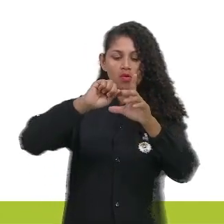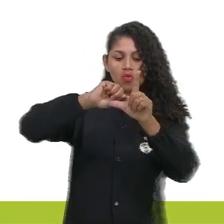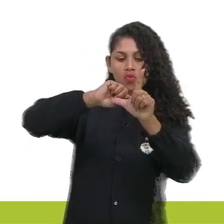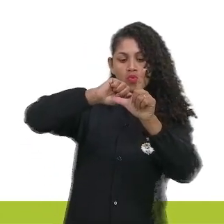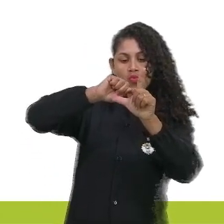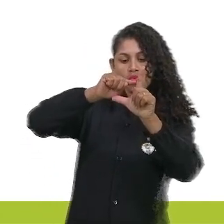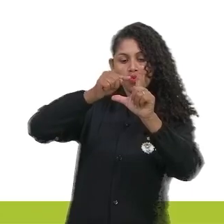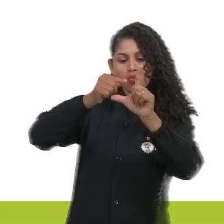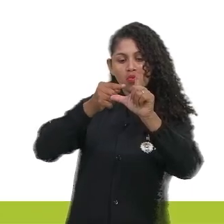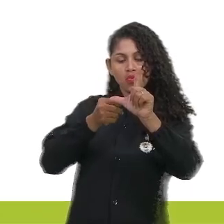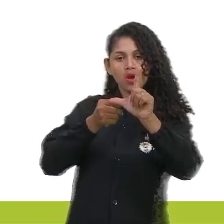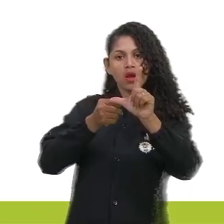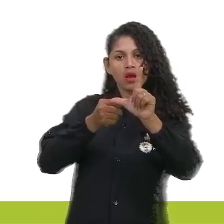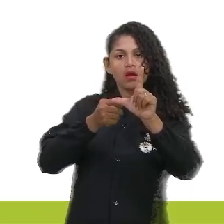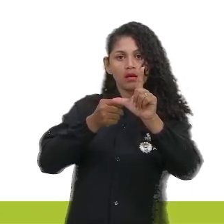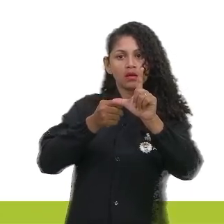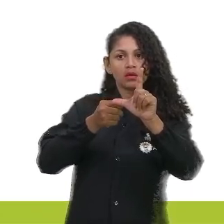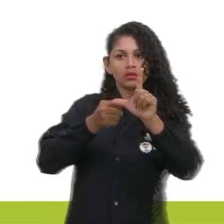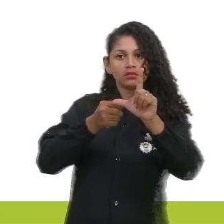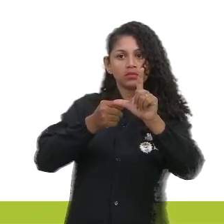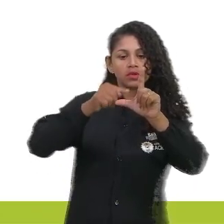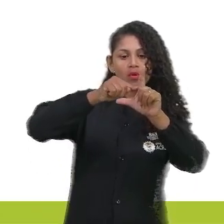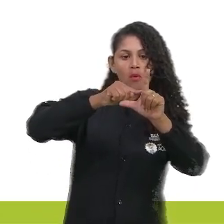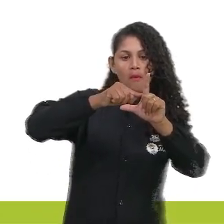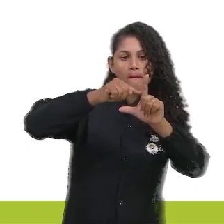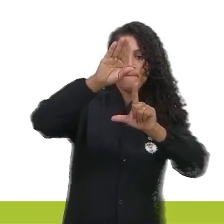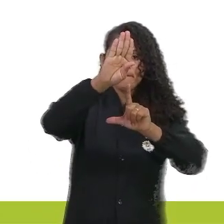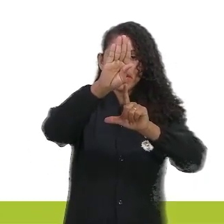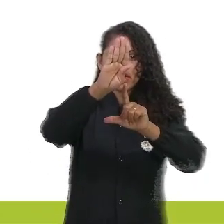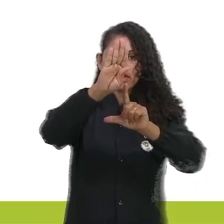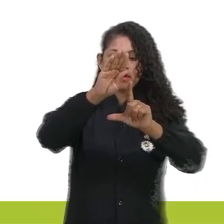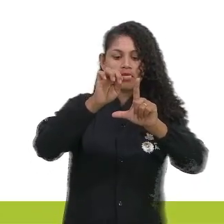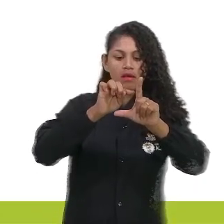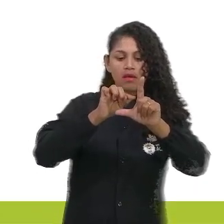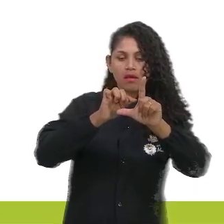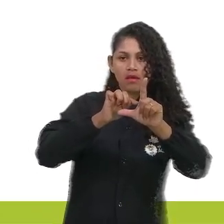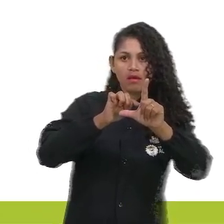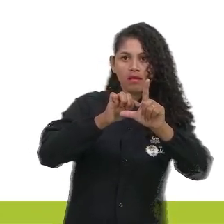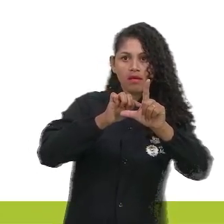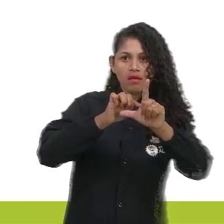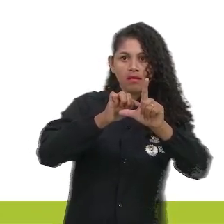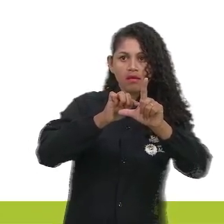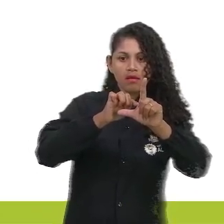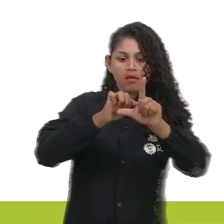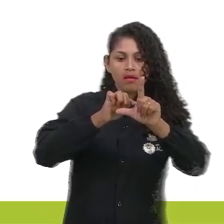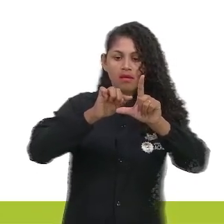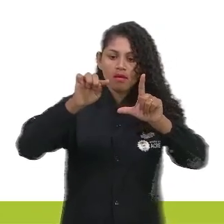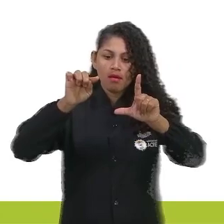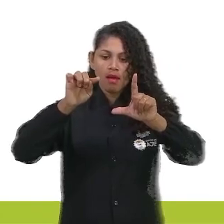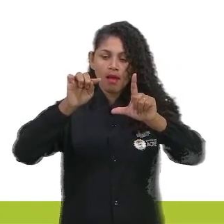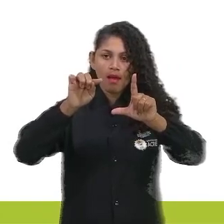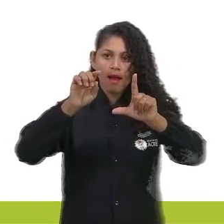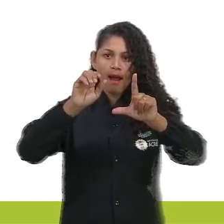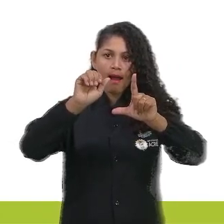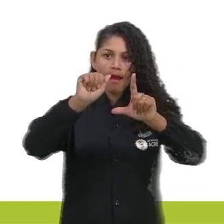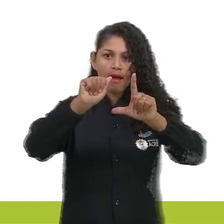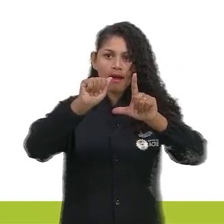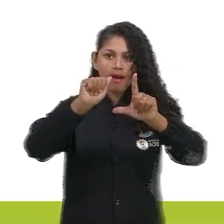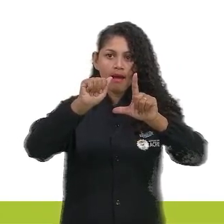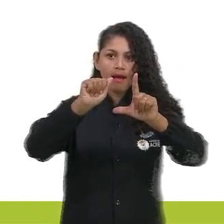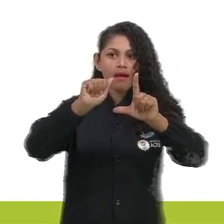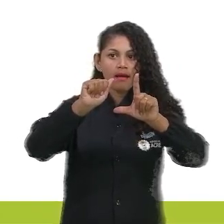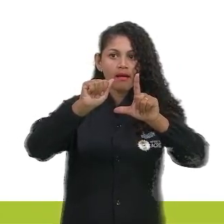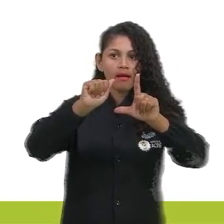De tal modo que esse ângulo tem o vértice escrito na circunferência aqui. Isso aqui é o vértice desse